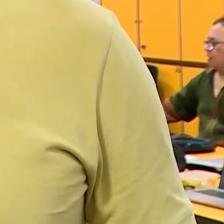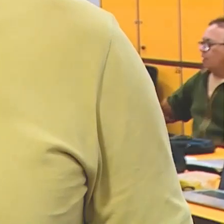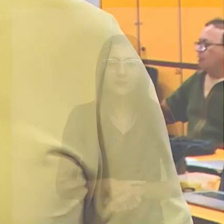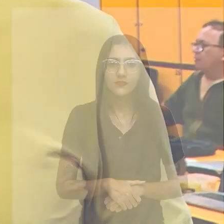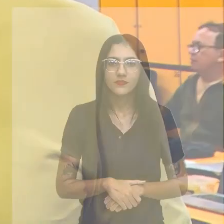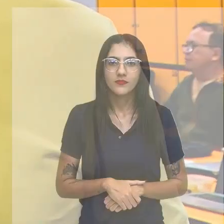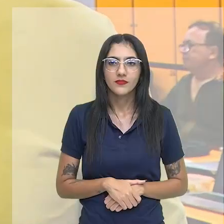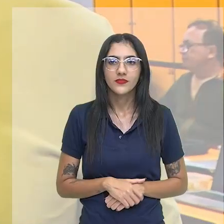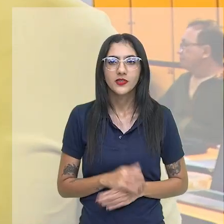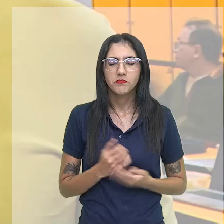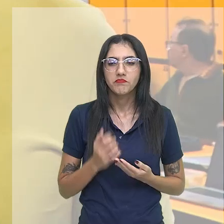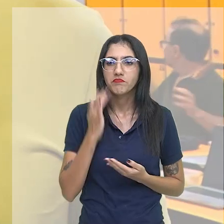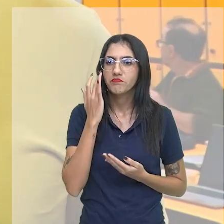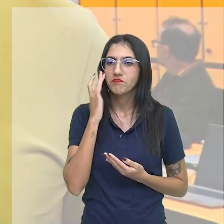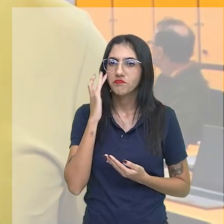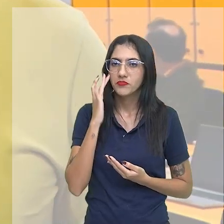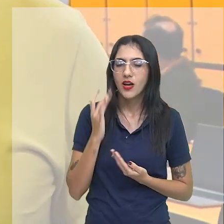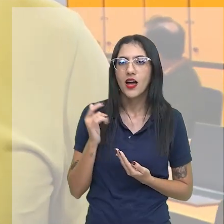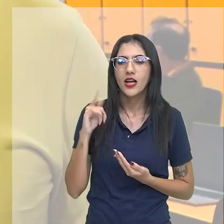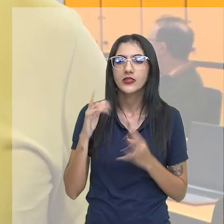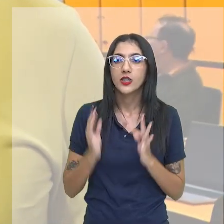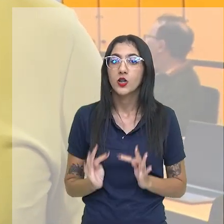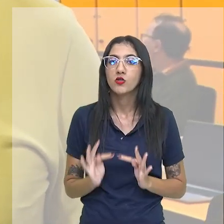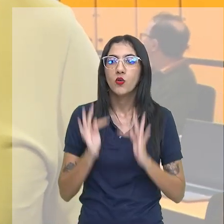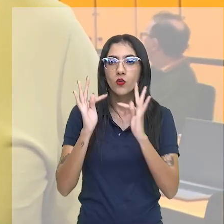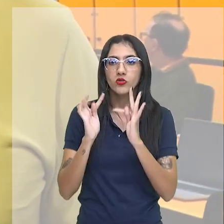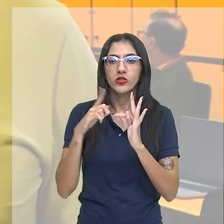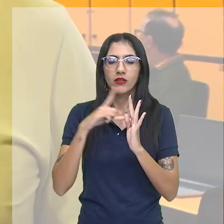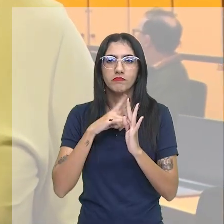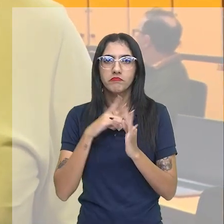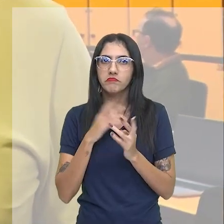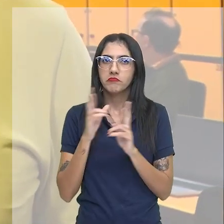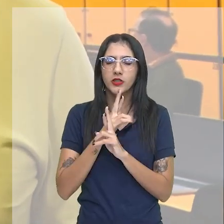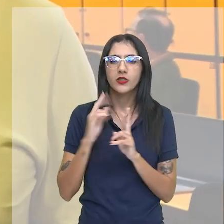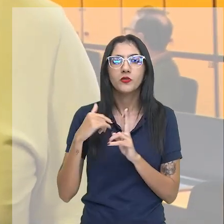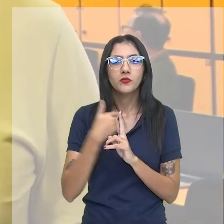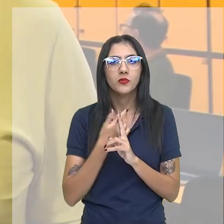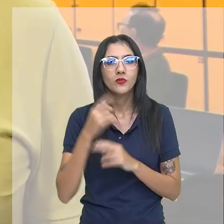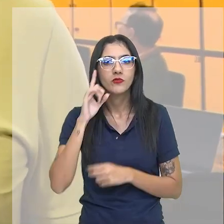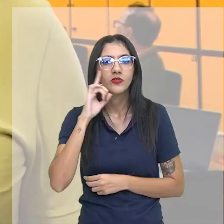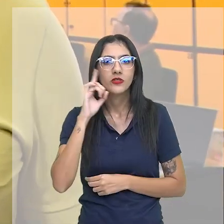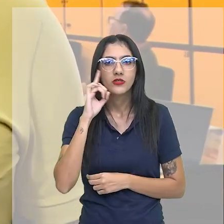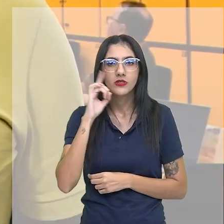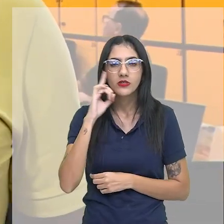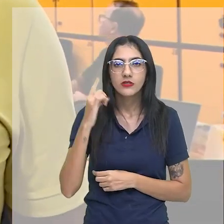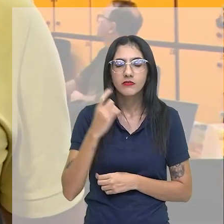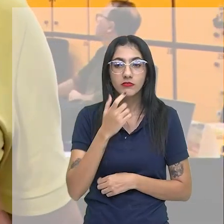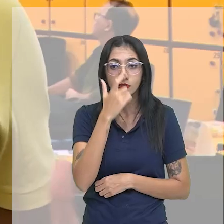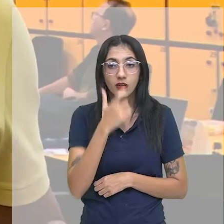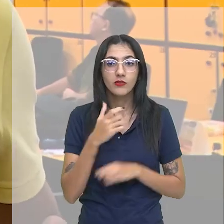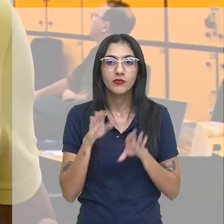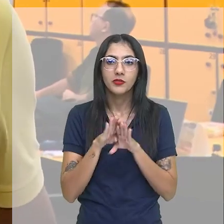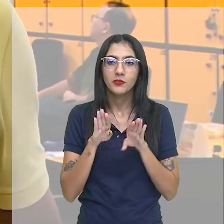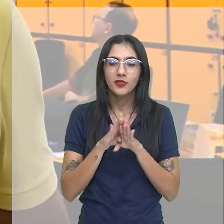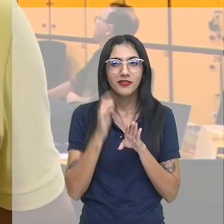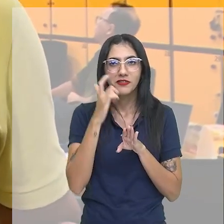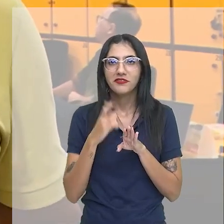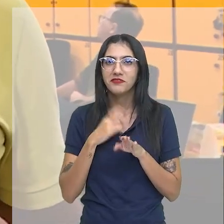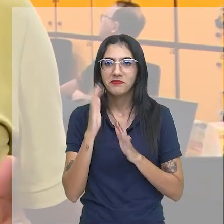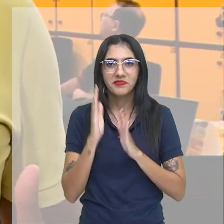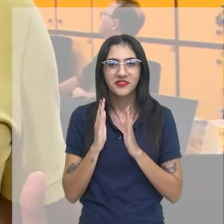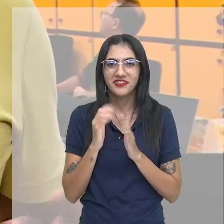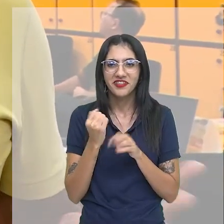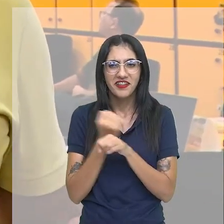Olha, eu acho que a tecnologia está tão presente no nosso dia a dia, até mesmo eu sou de uma época que a gente